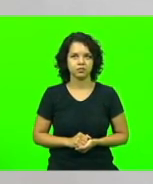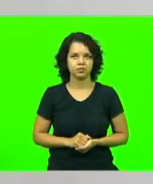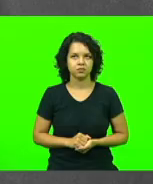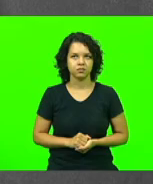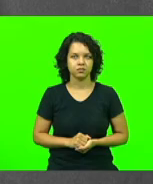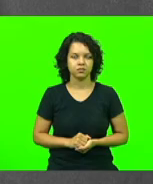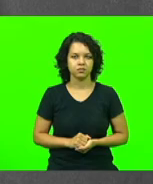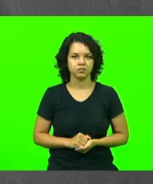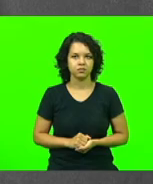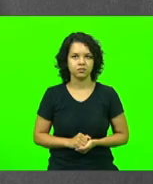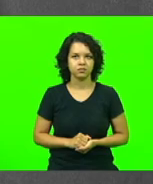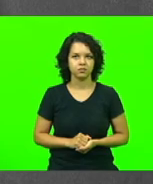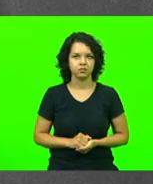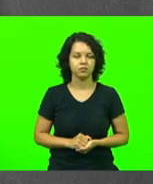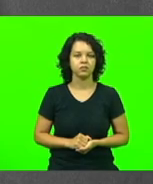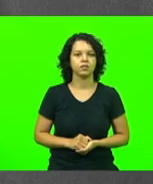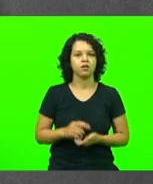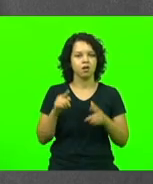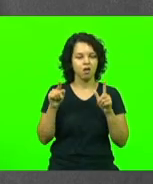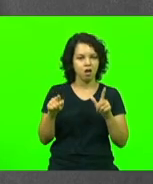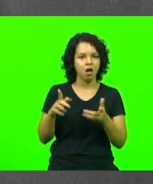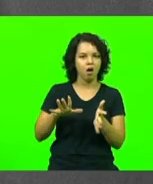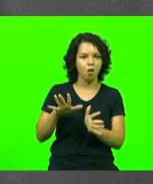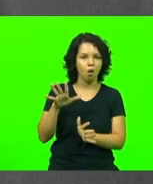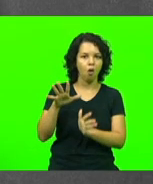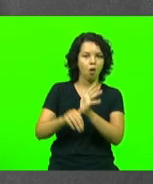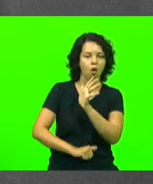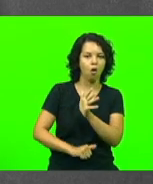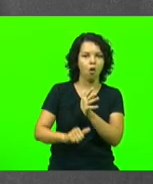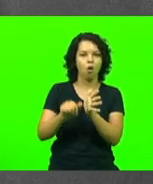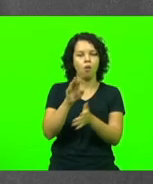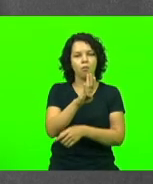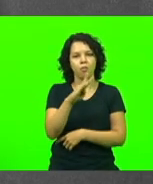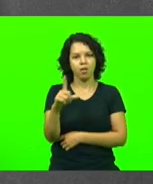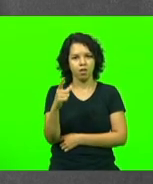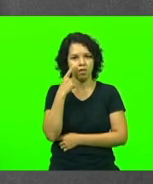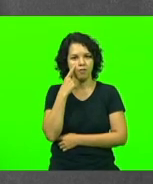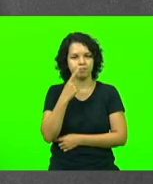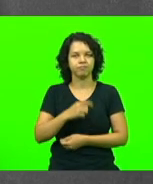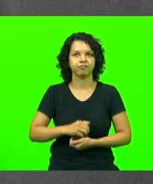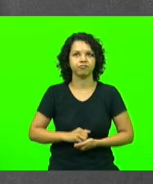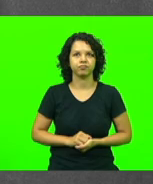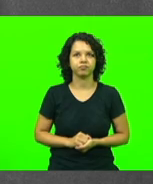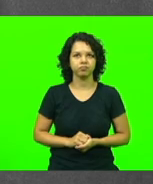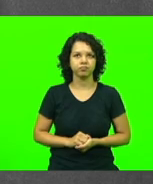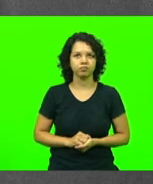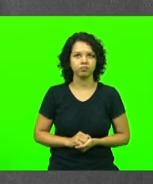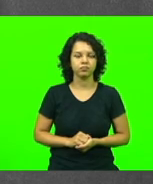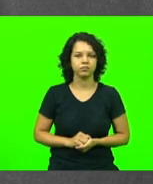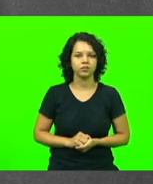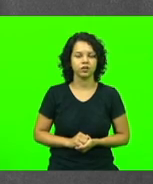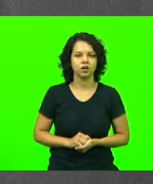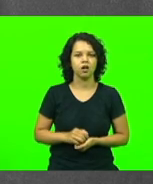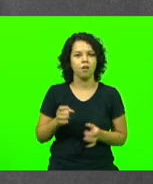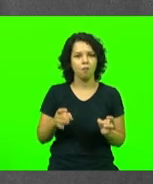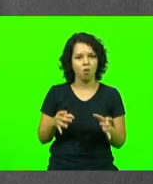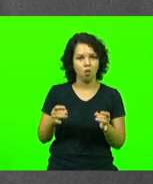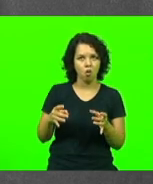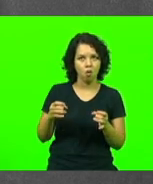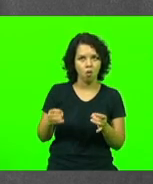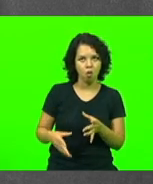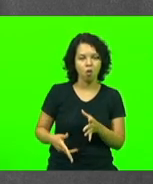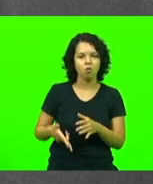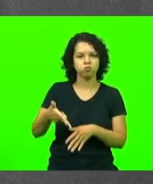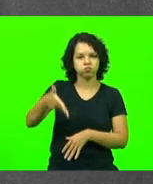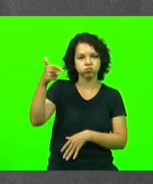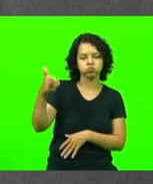Detentos em saída temporária realiza assalto em Blumenau. Próximo. Comerciante reage a assalto e mata bandido em Camboriú. Também